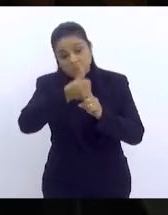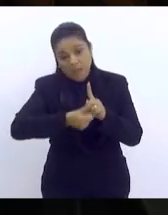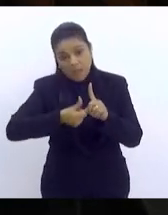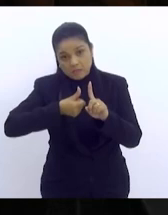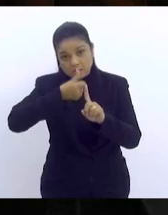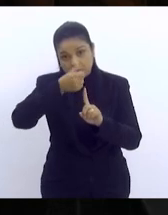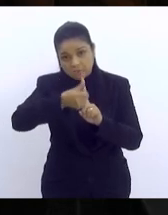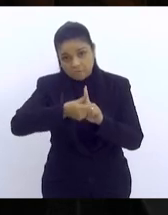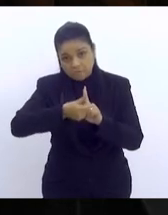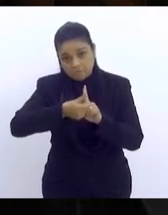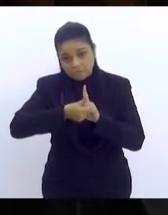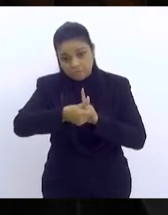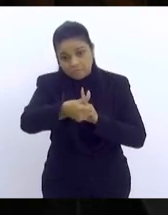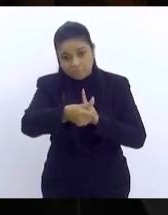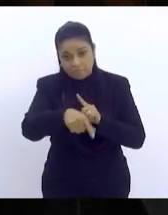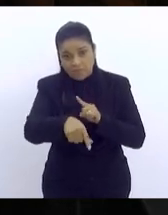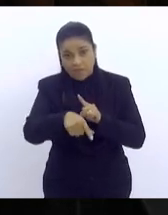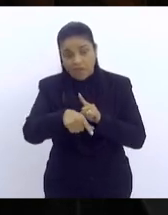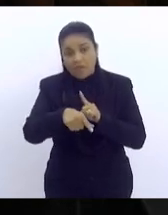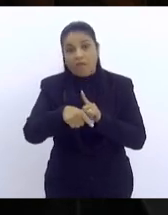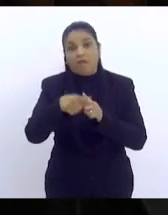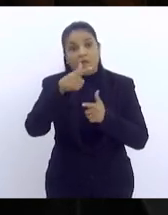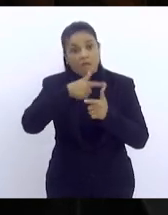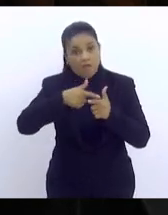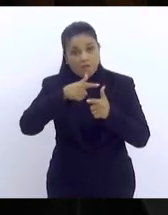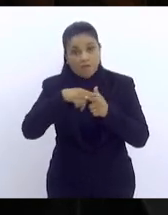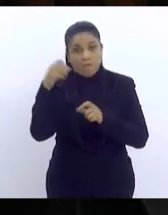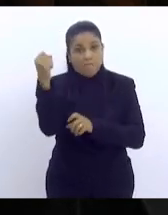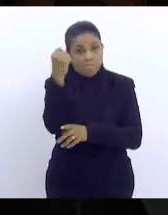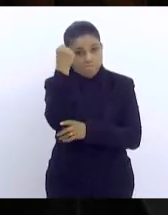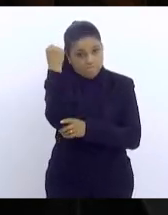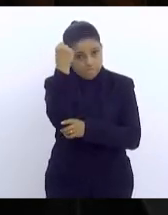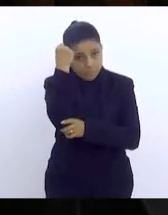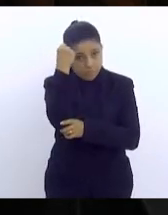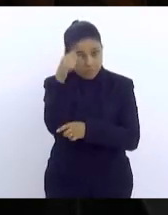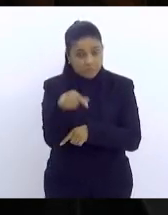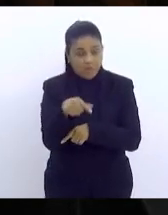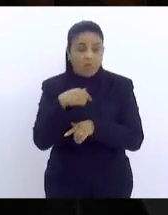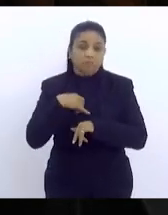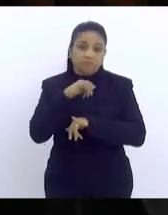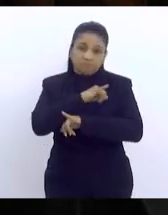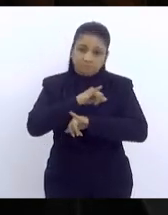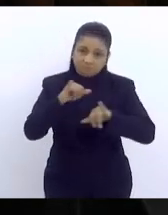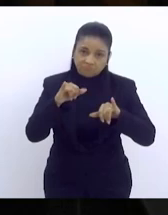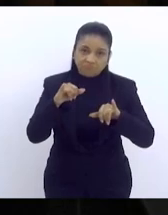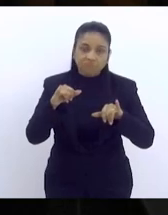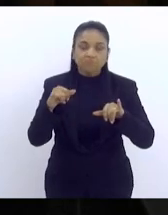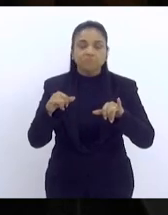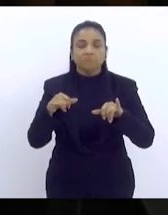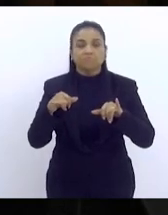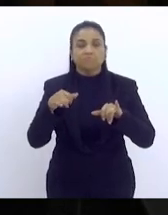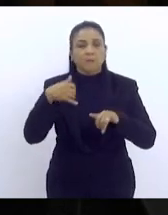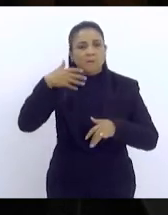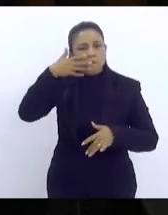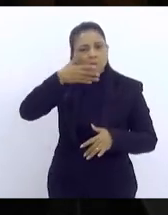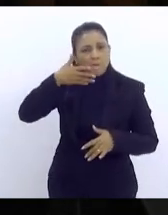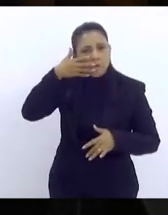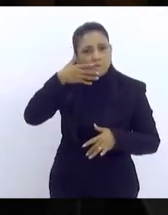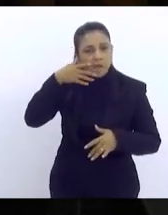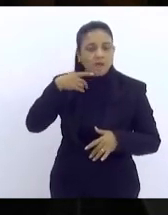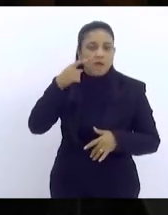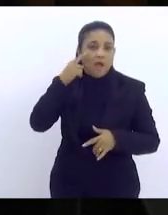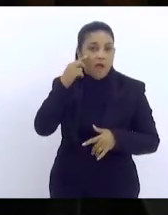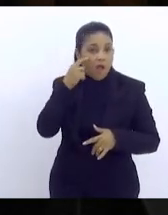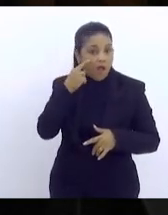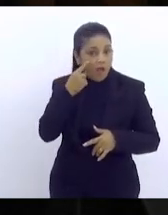e os problemas se agravam Então queria trazer essa fala aqui de advertência